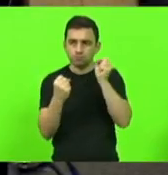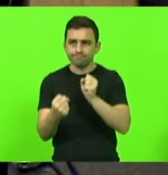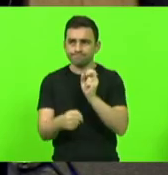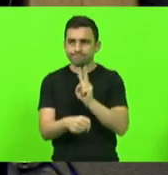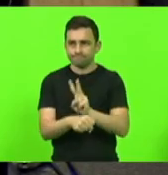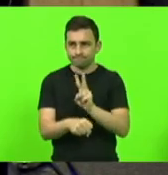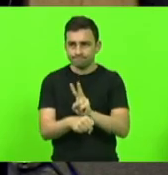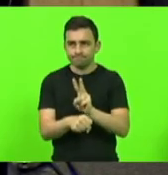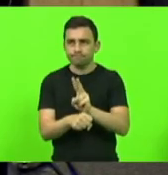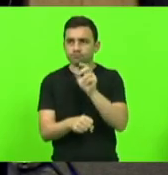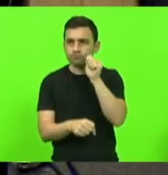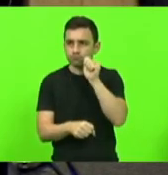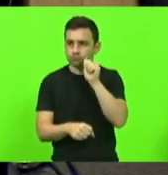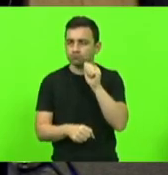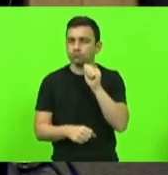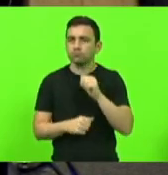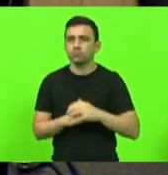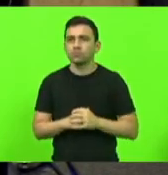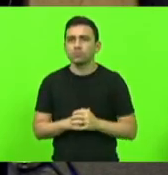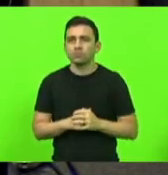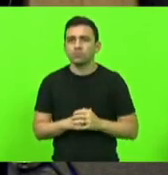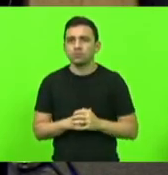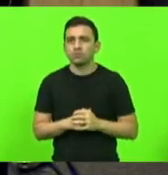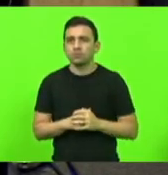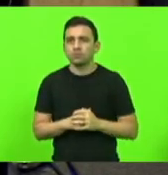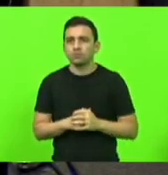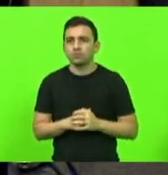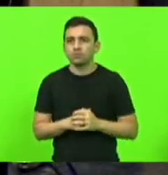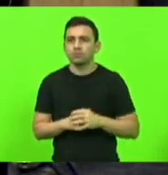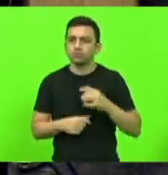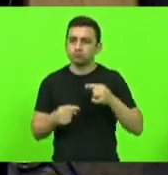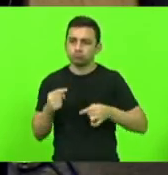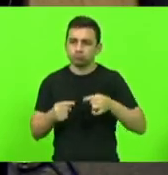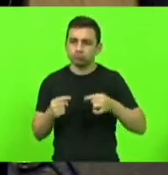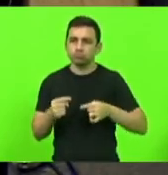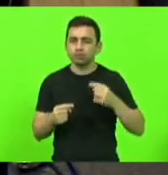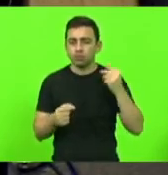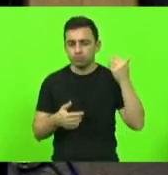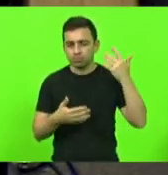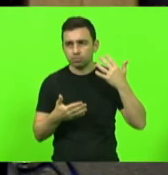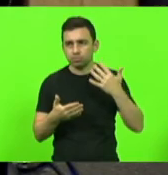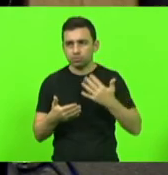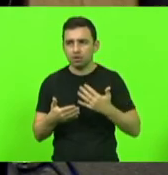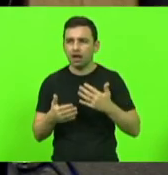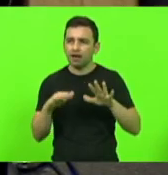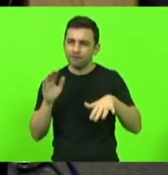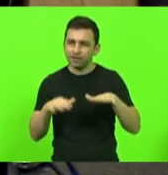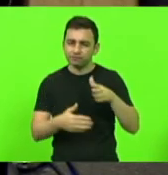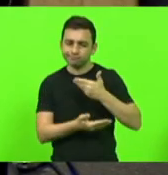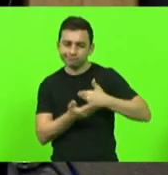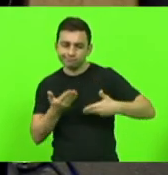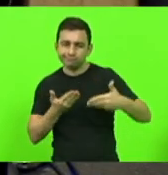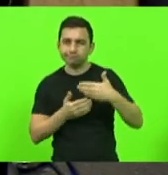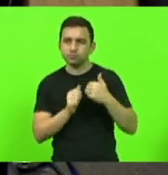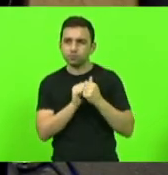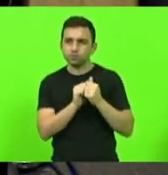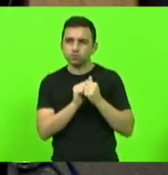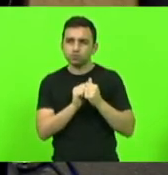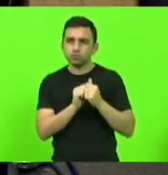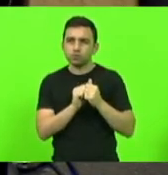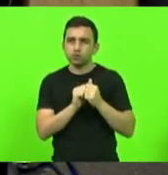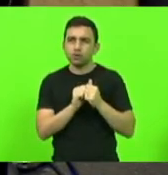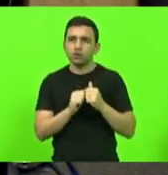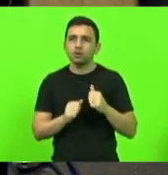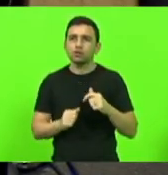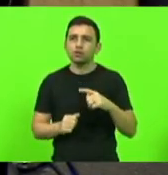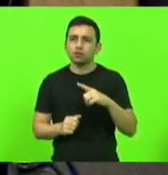mulher. Uma coisa a gente tem dialogado nesses tempos, eventualmente ela compartilha algum cenário comigo, e há também